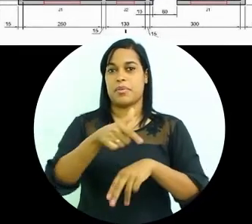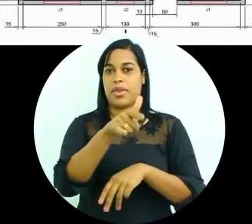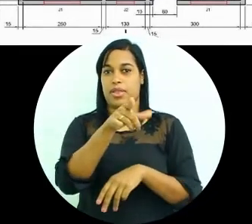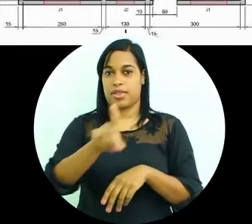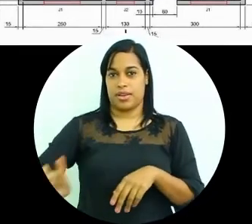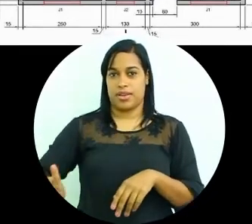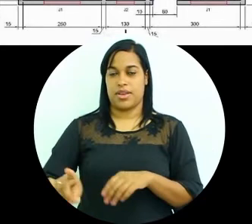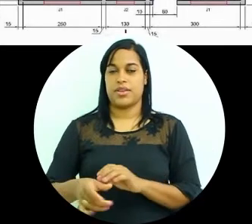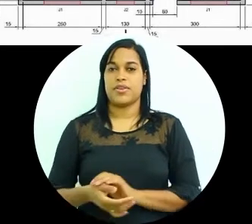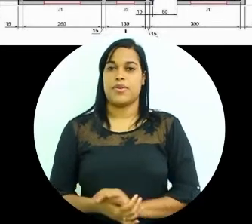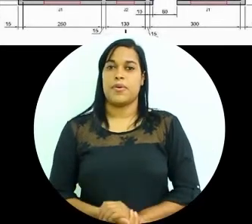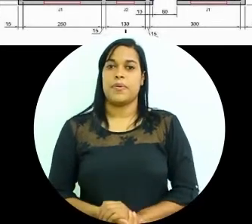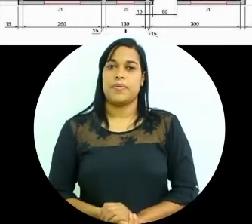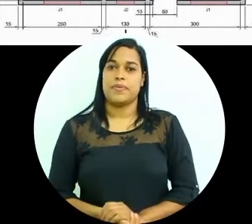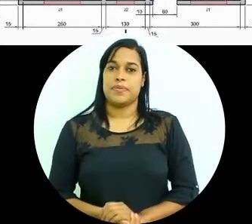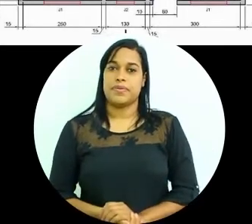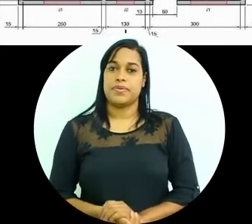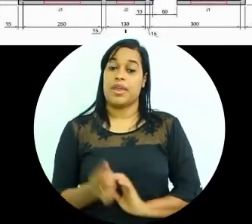lado direito.